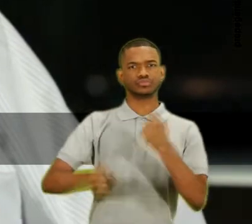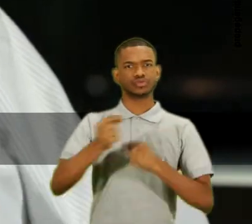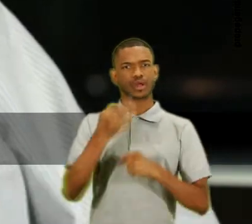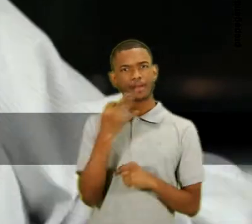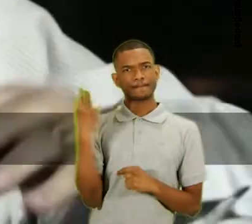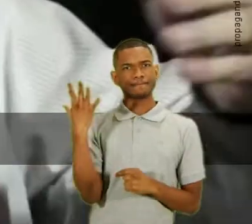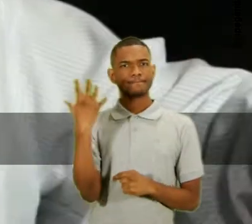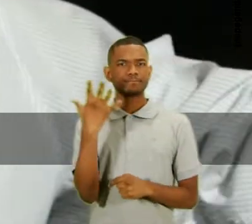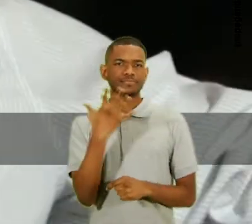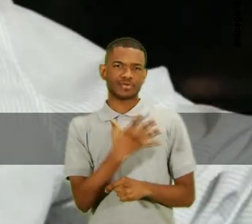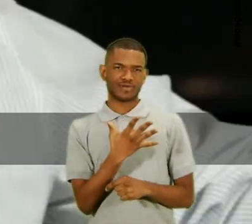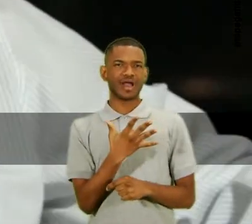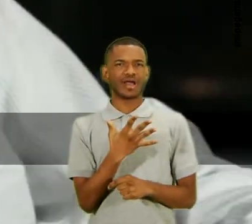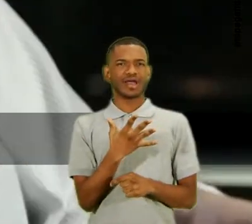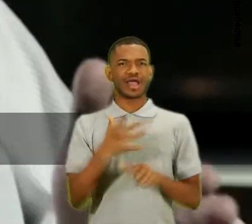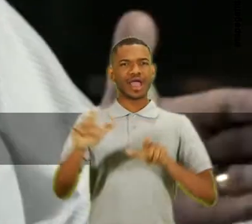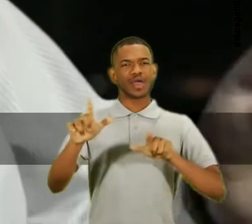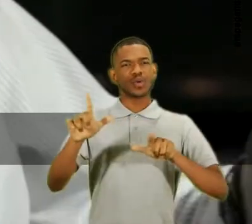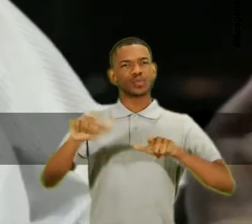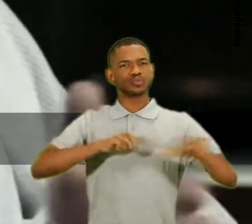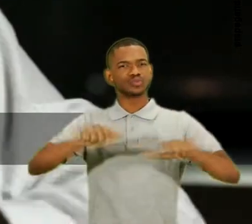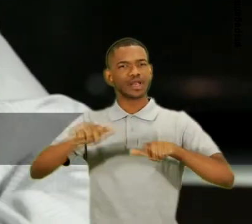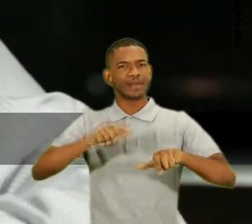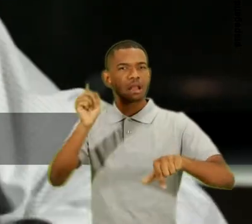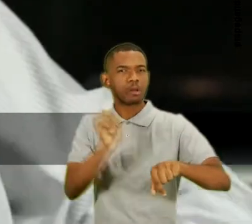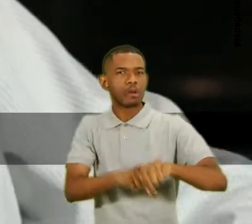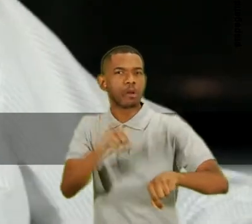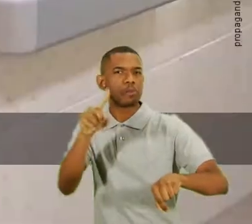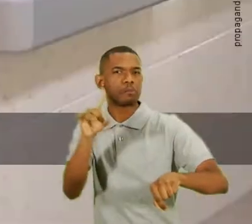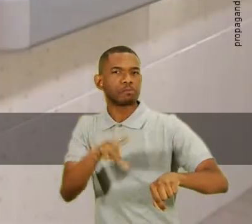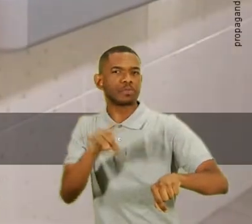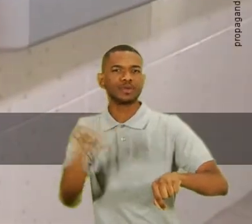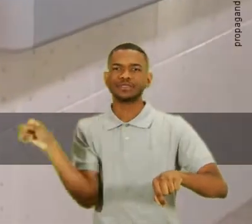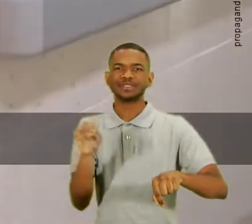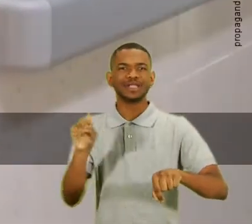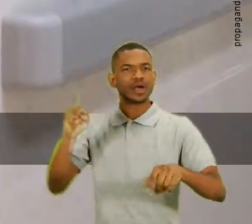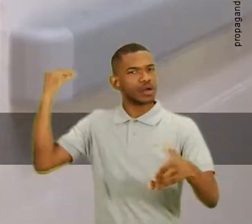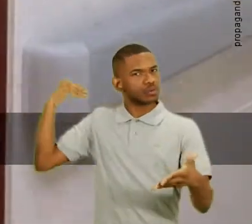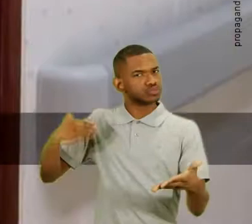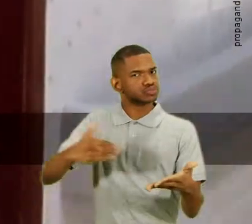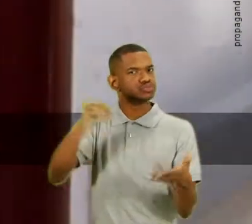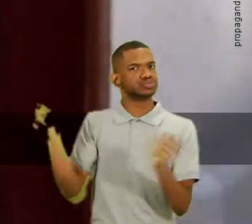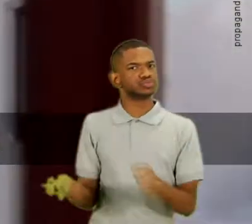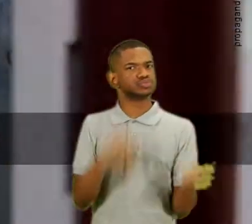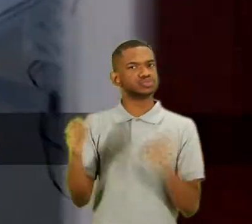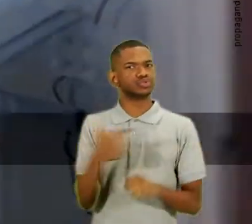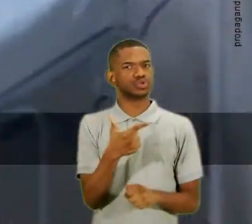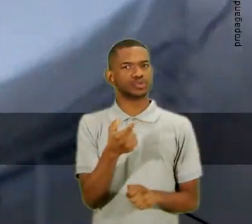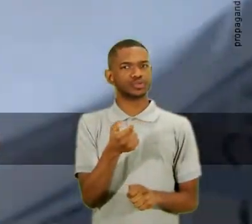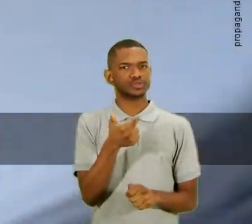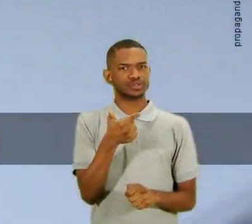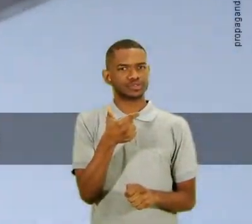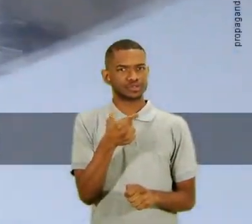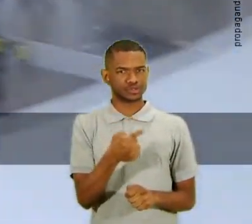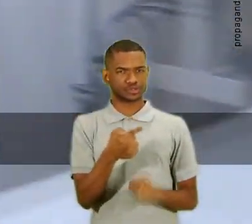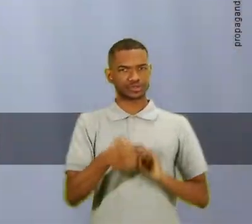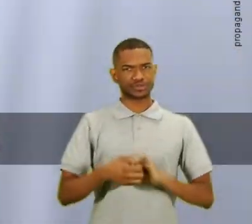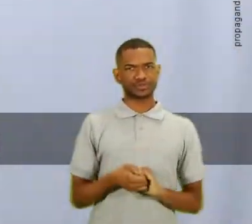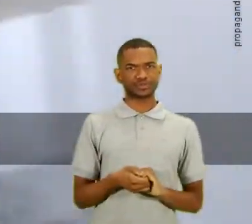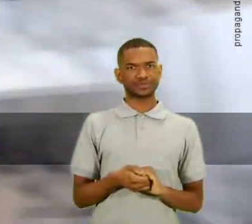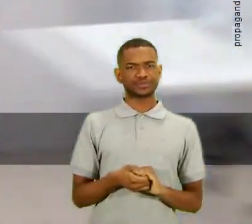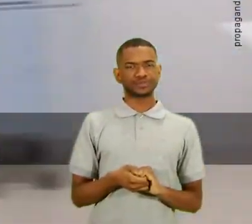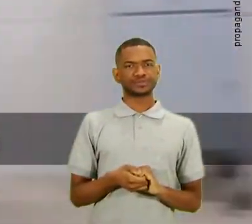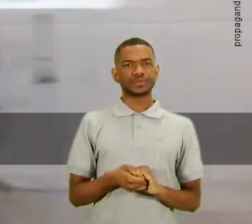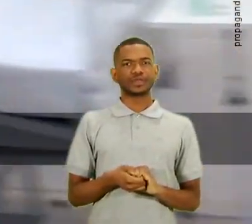agora da pandemia mas é um trabalho bem feito dizendo feito desde 2017 e no dia oito de Abril por meio